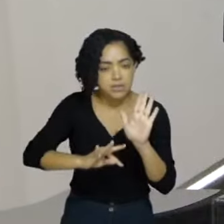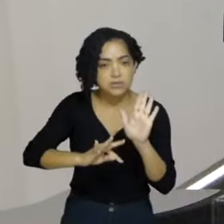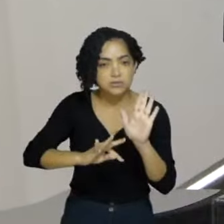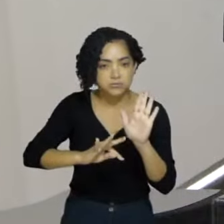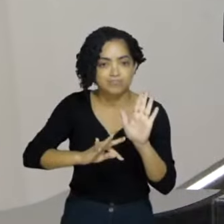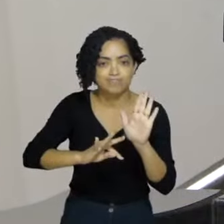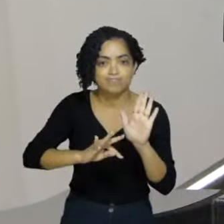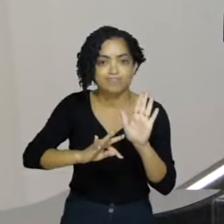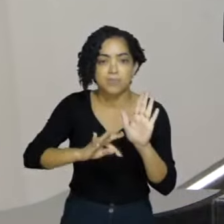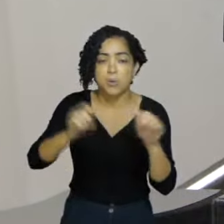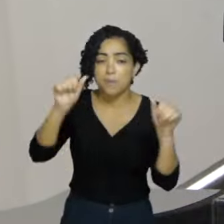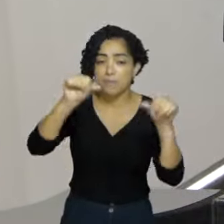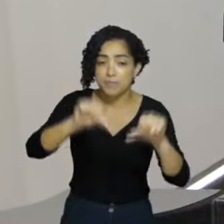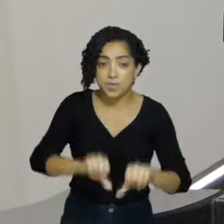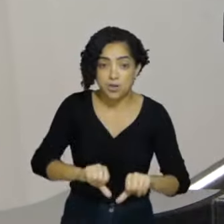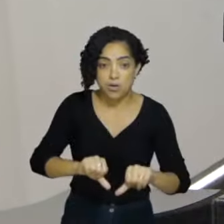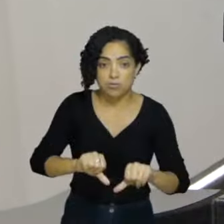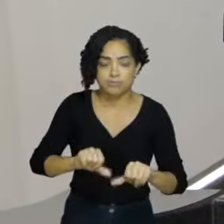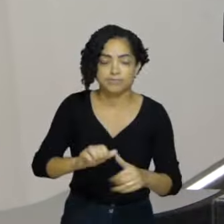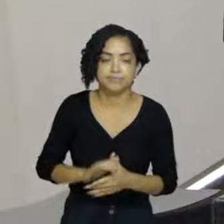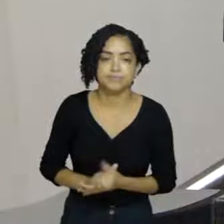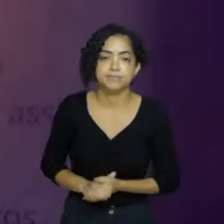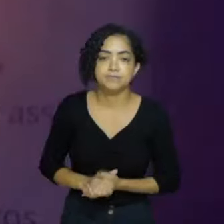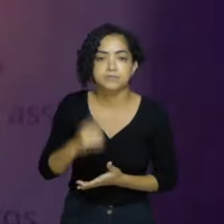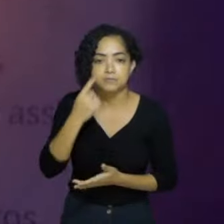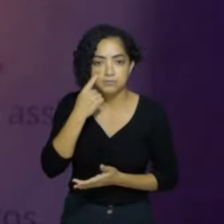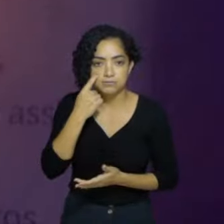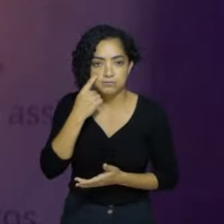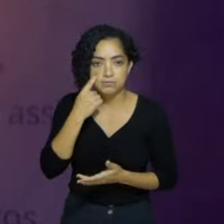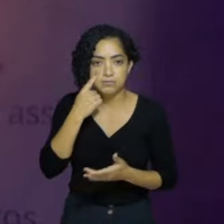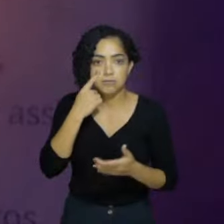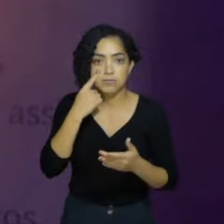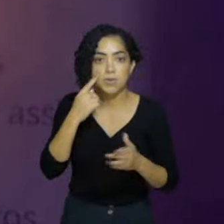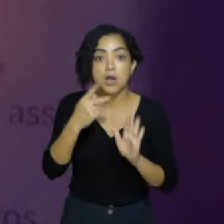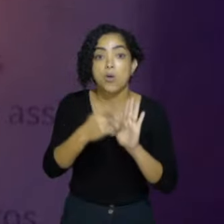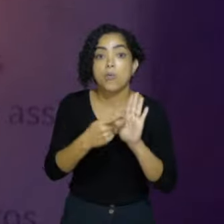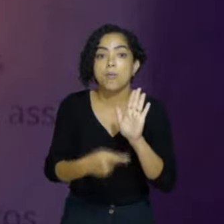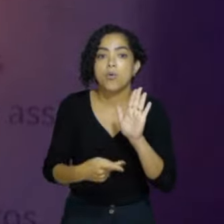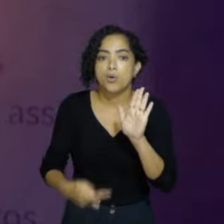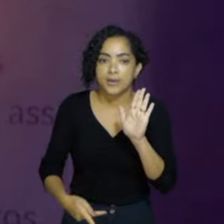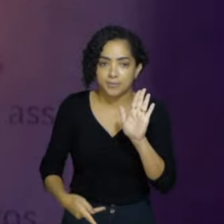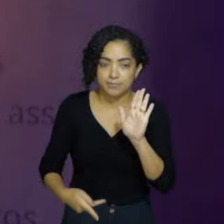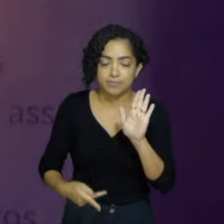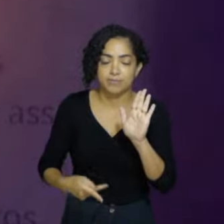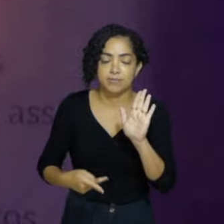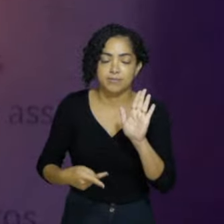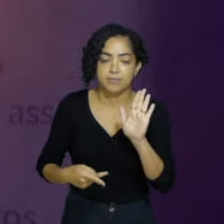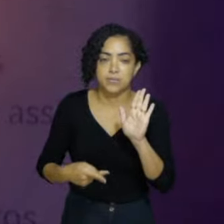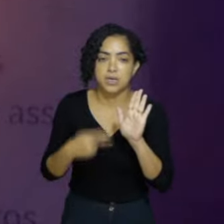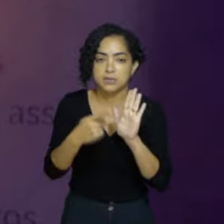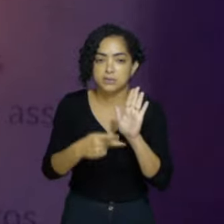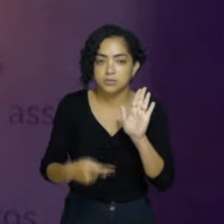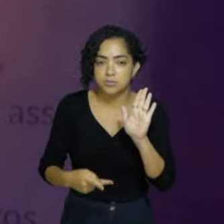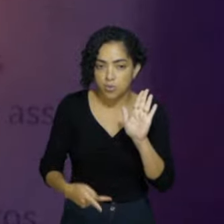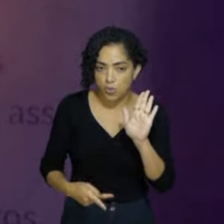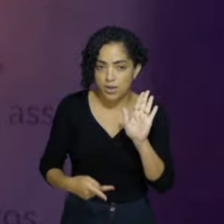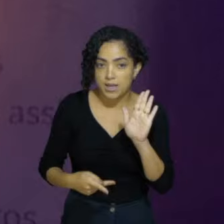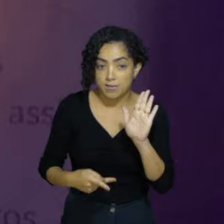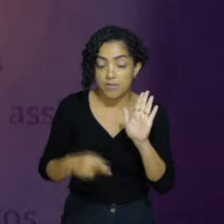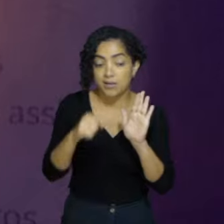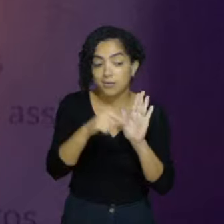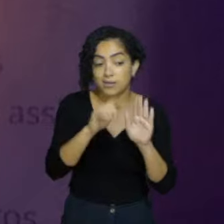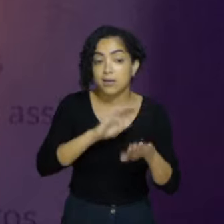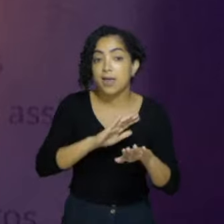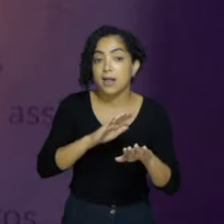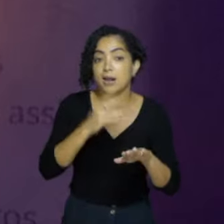assim. Coloca na tela, por favor, esse lindo poema. Ironia, né, senhores? Esse lindo poema que a professora levou